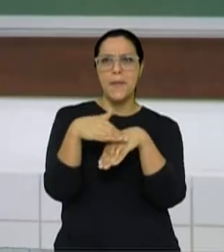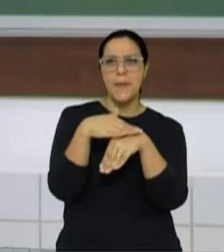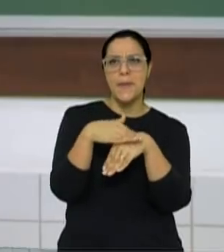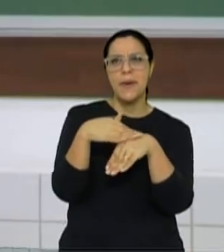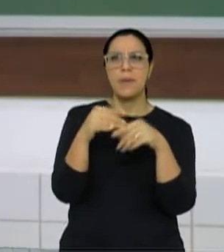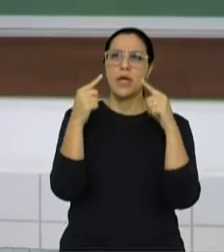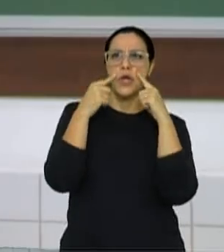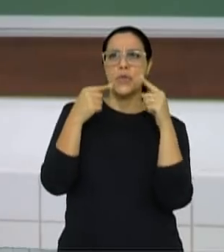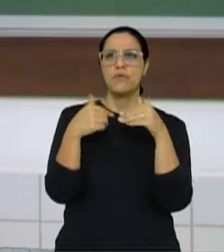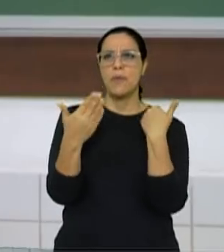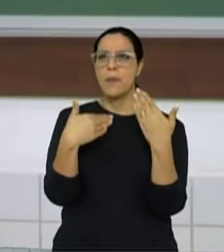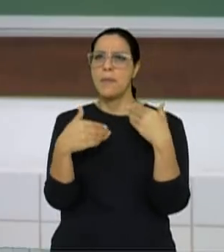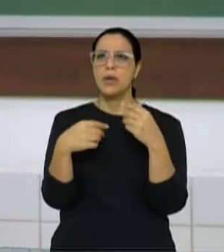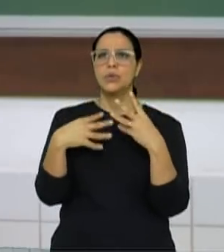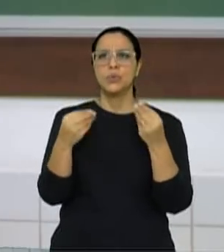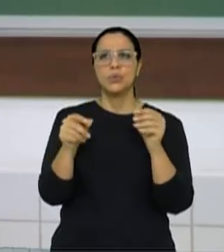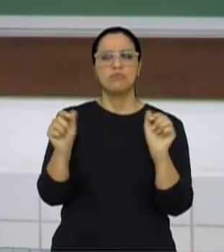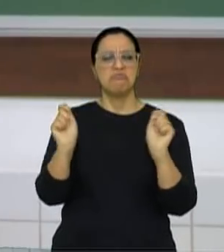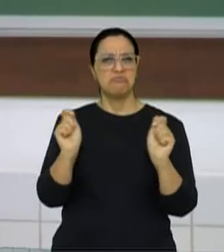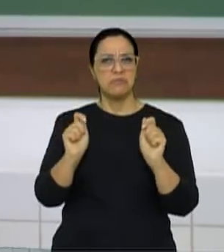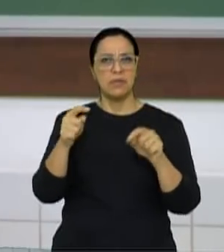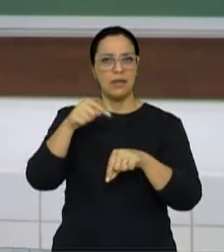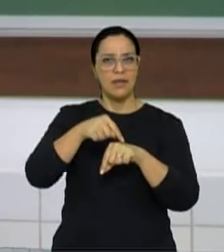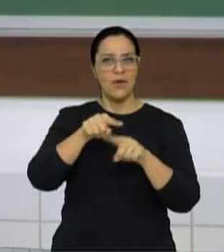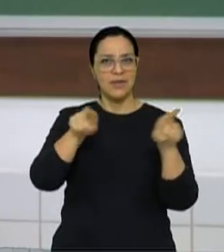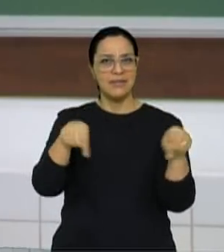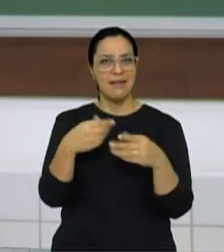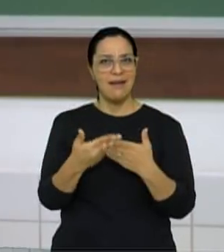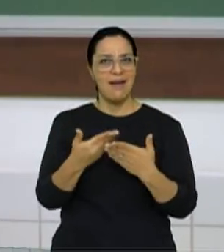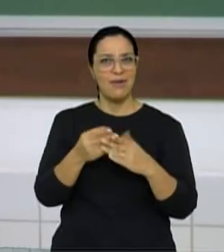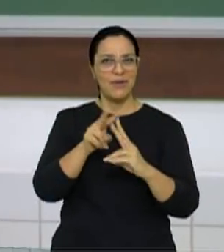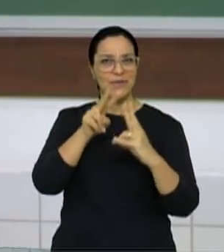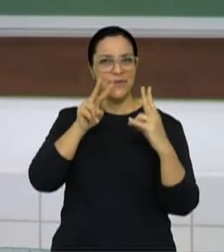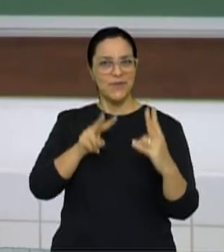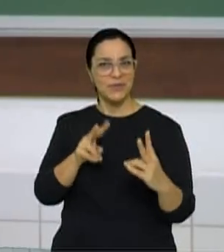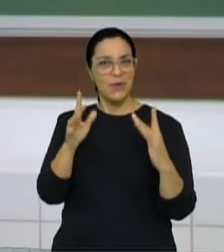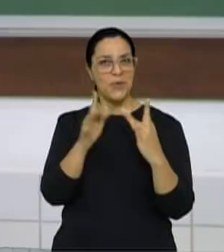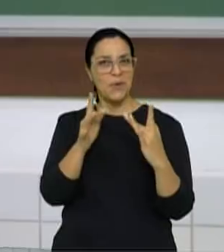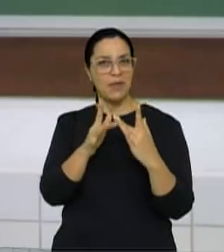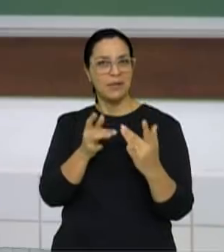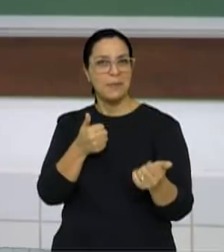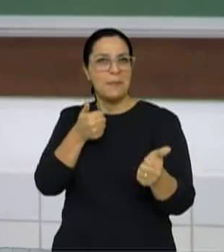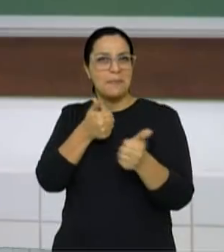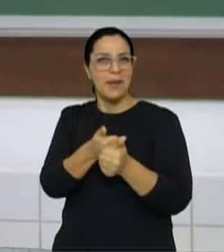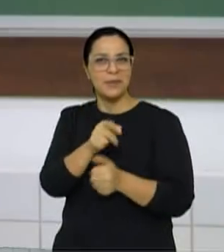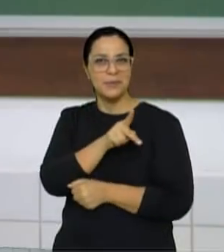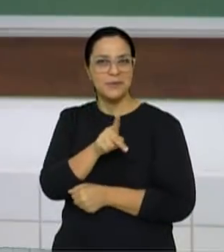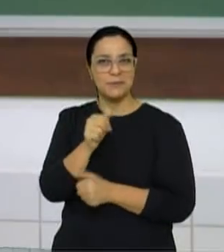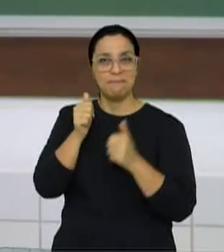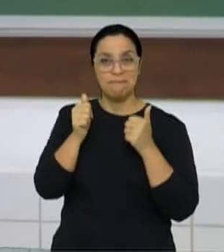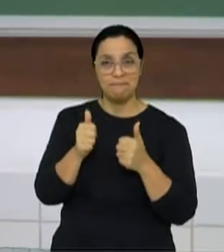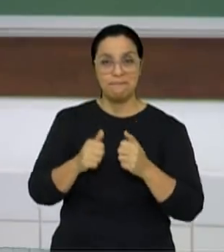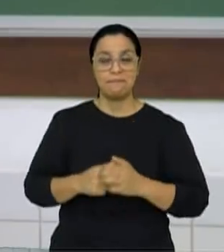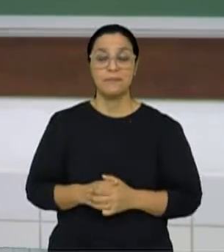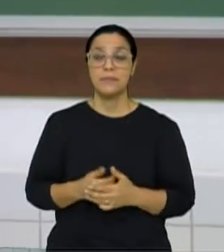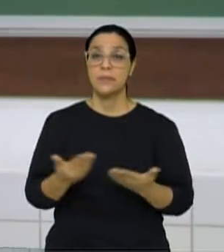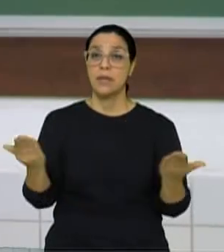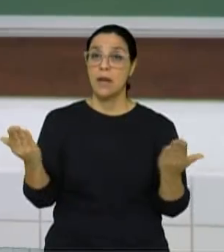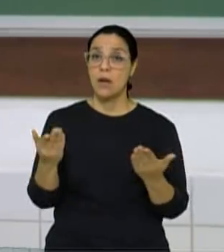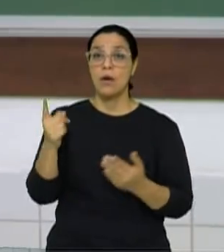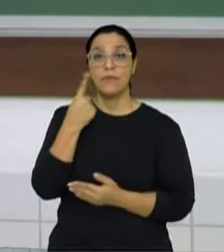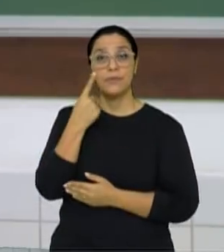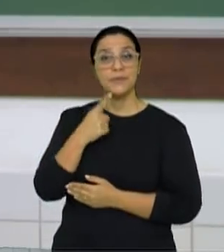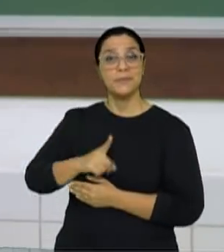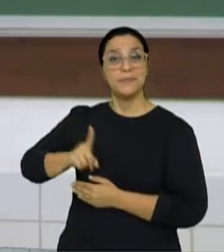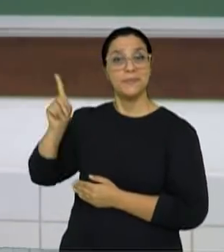poder, conversar com eles, tirar suas dúvidas, E assim ter esse contato mais próximo com o professor, beleza? Certo? Agora